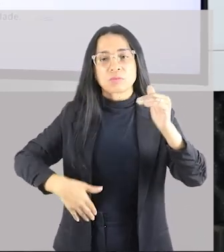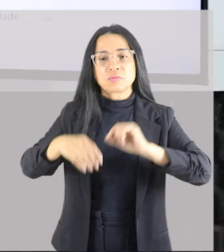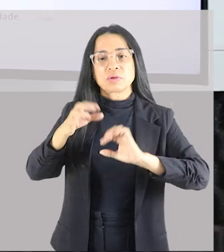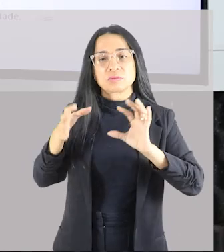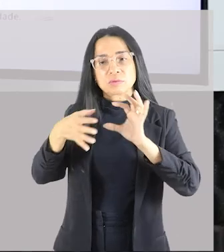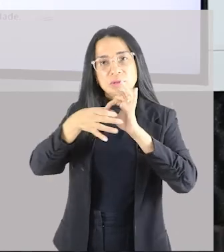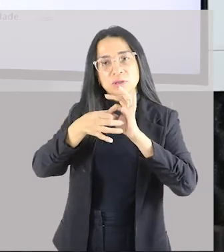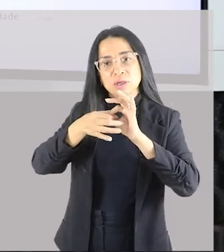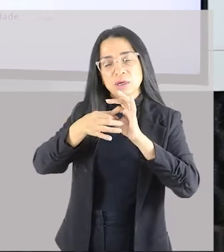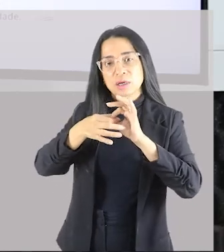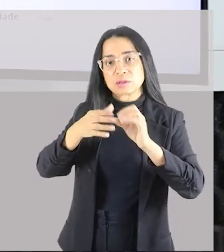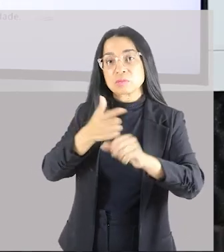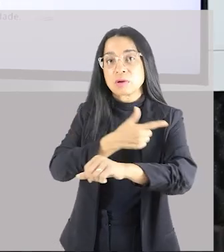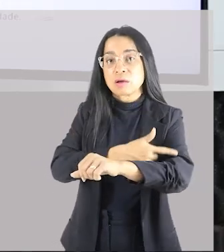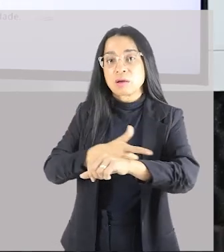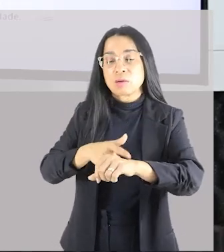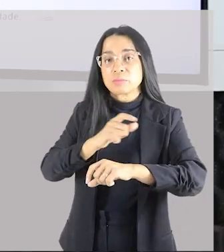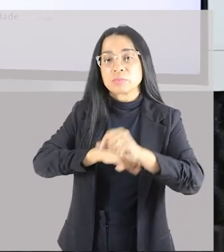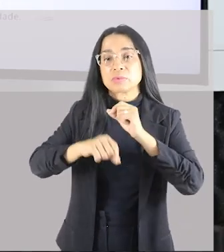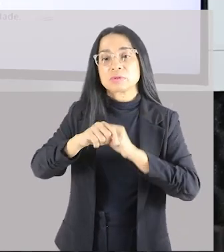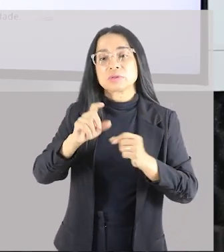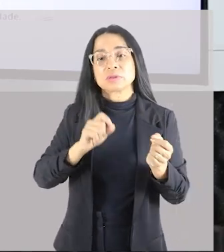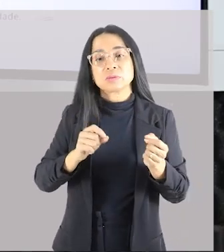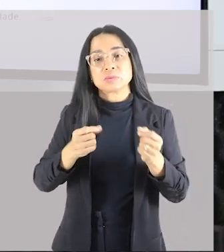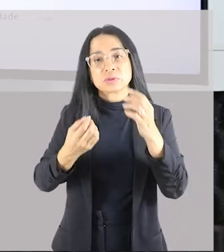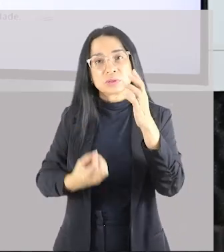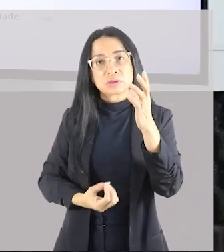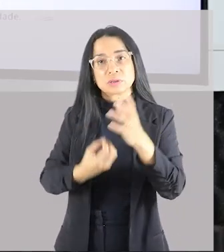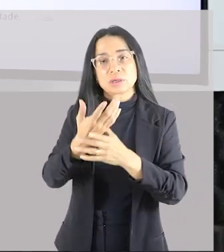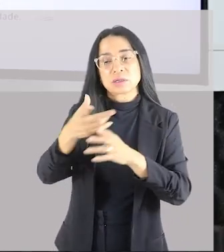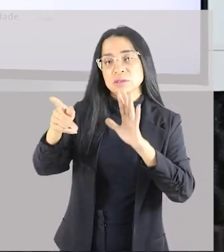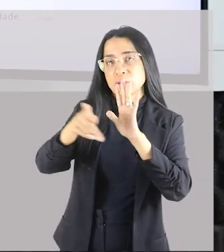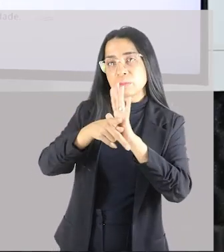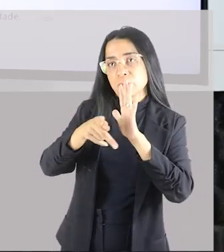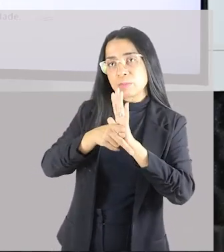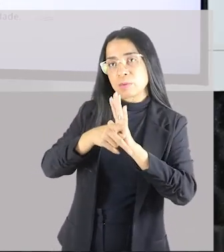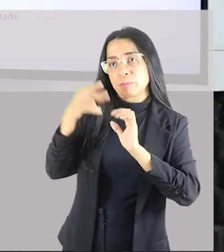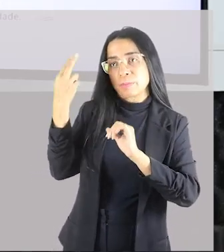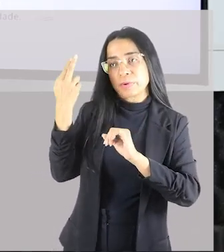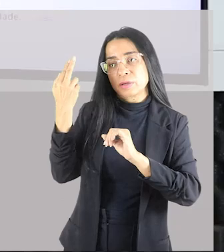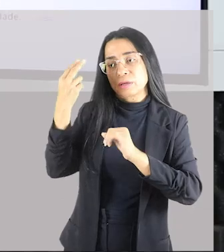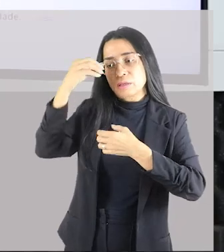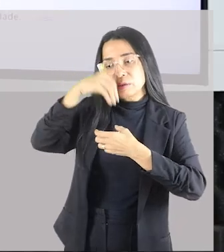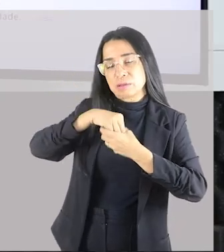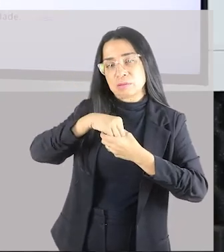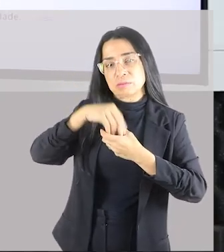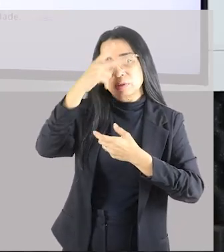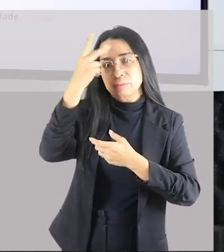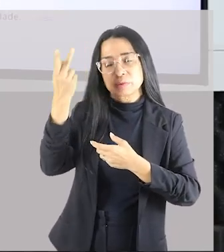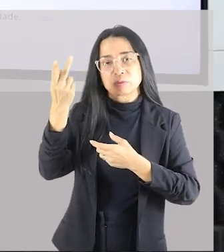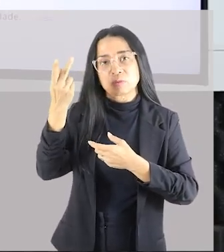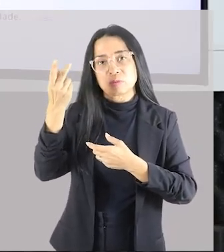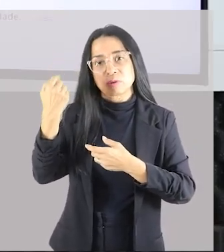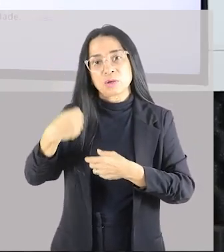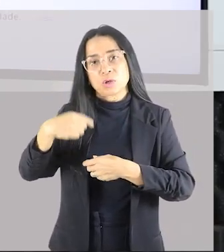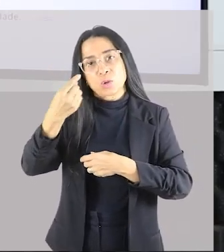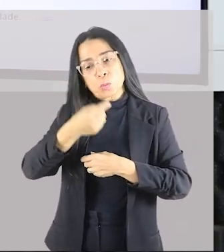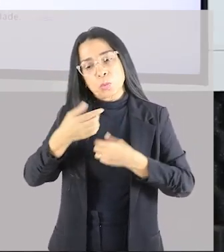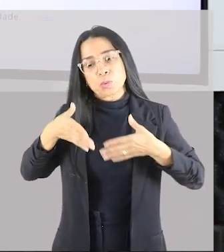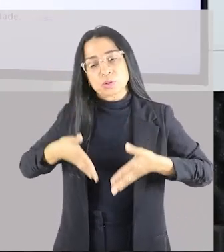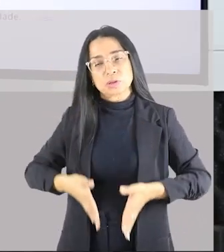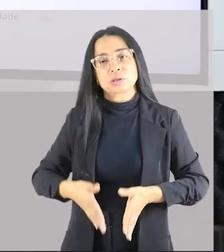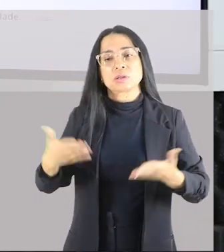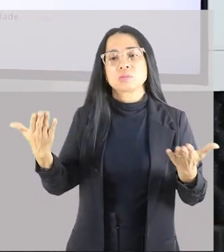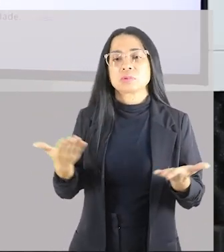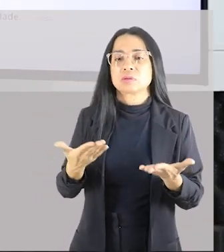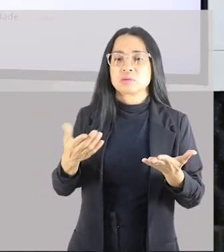a princípios e ele nasce a partir da própria natureza da pessoa humana. Então, a partir do momento que nós nascemos aqui, nós já